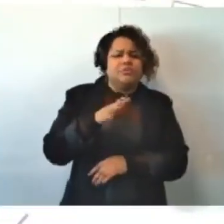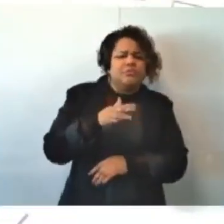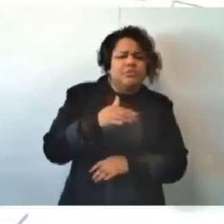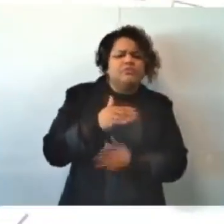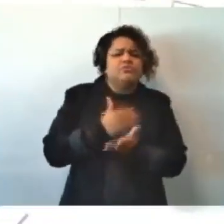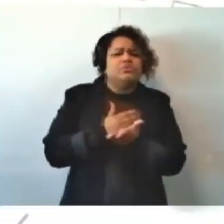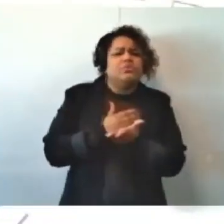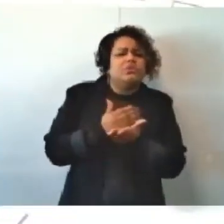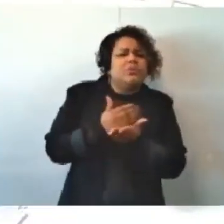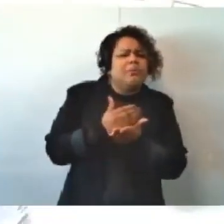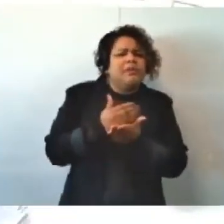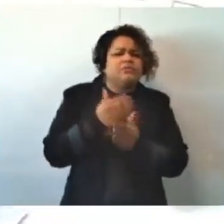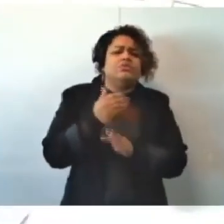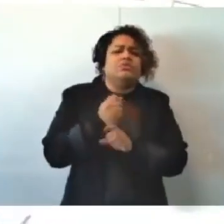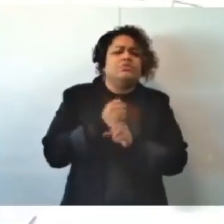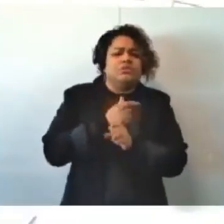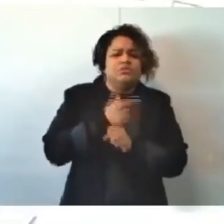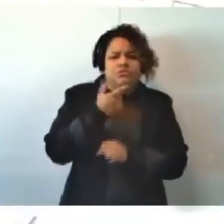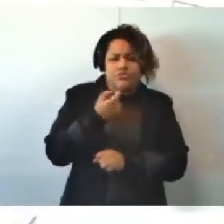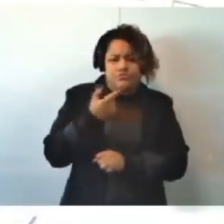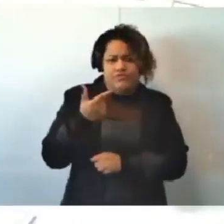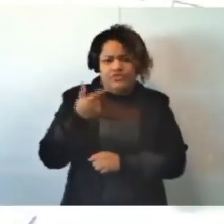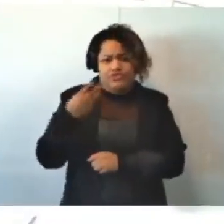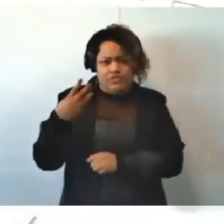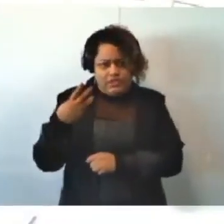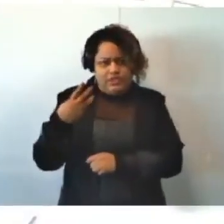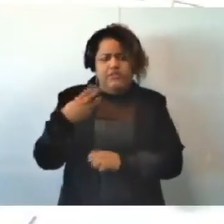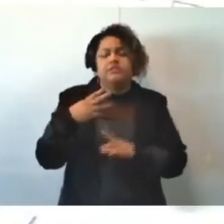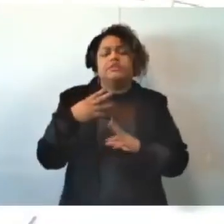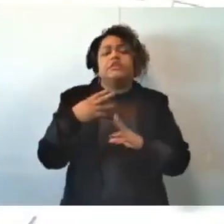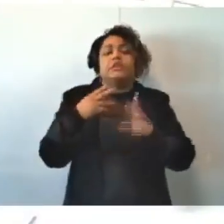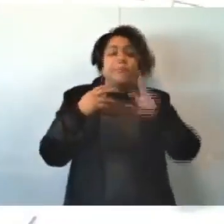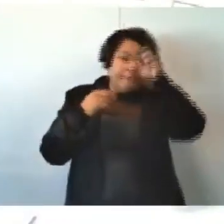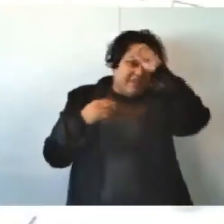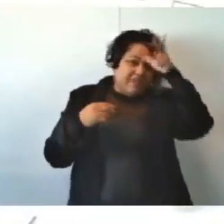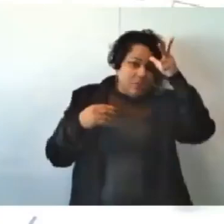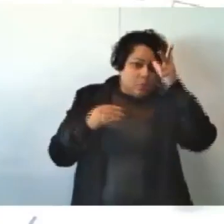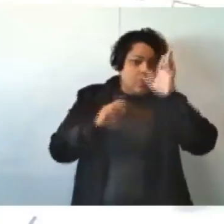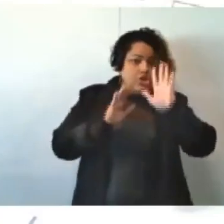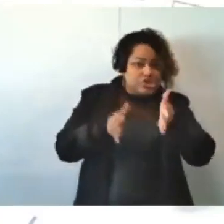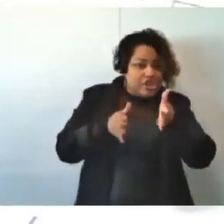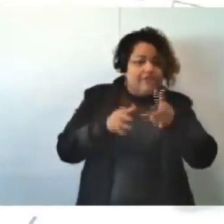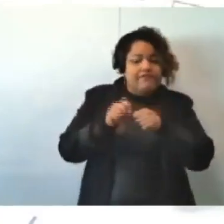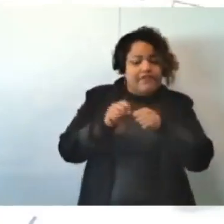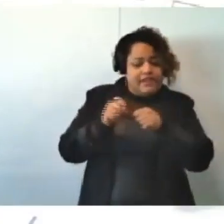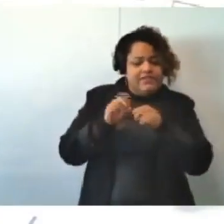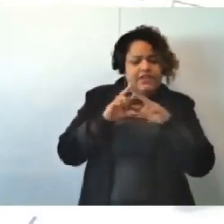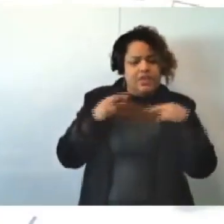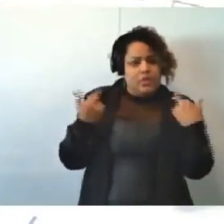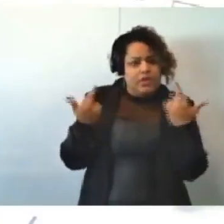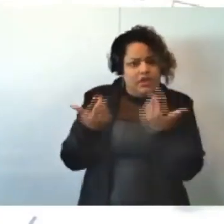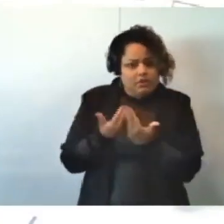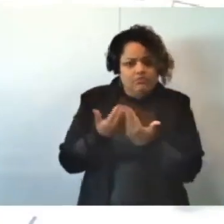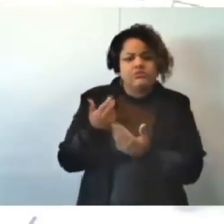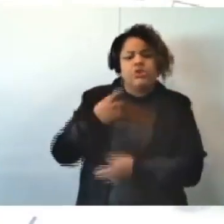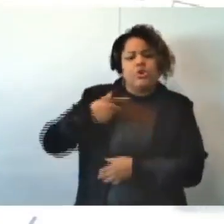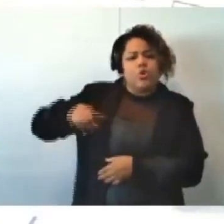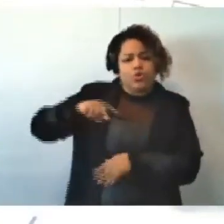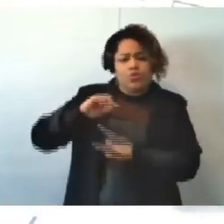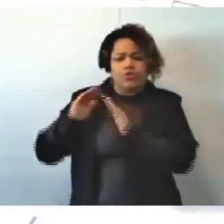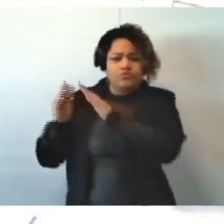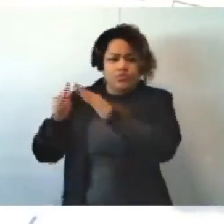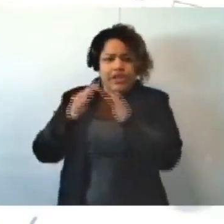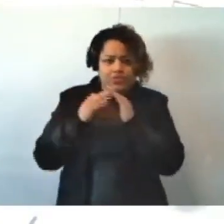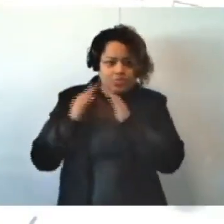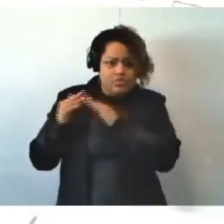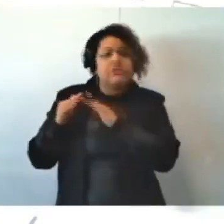prefeitura já começou a fazer algumas reuniões com os moradores, e a gente vem pontuando todos os problemas com relação ao fechamento da